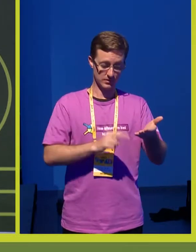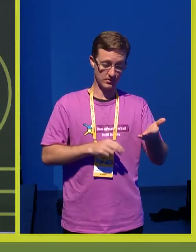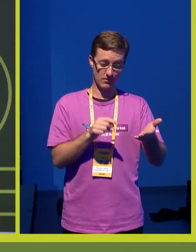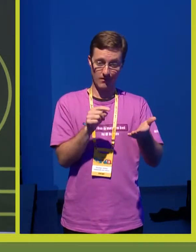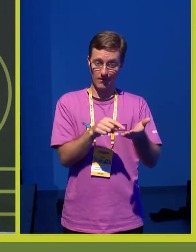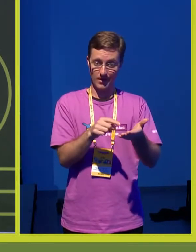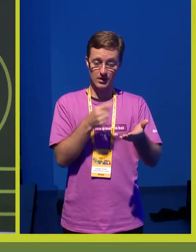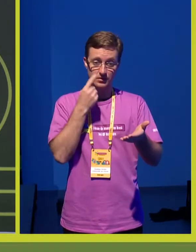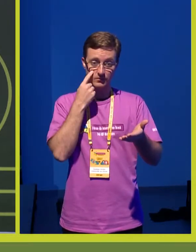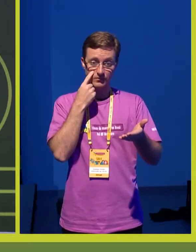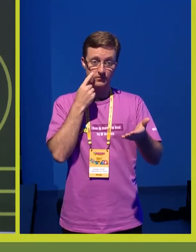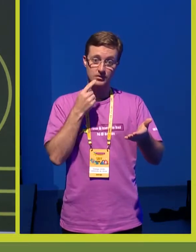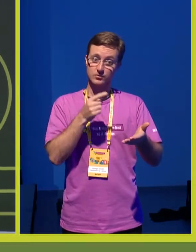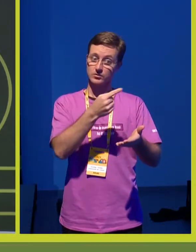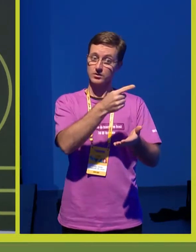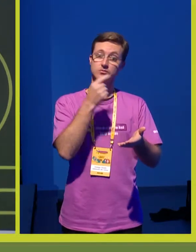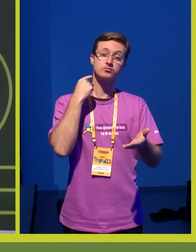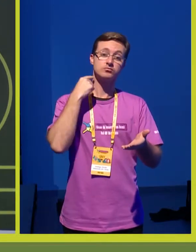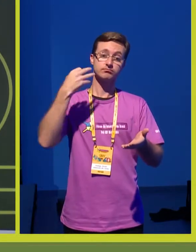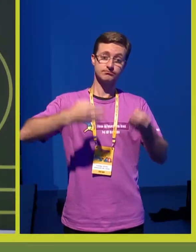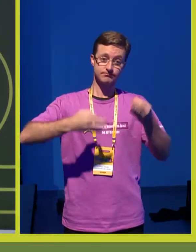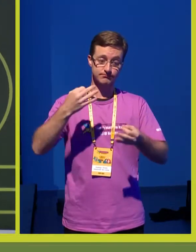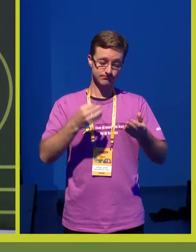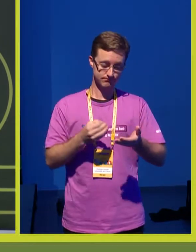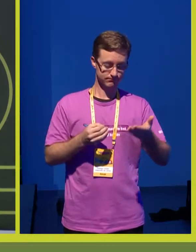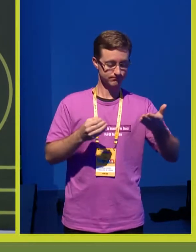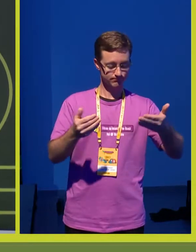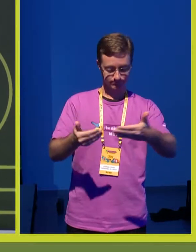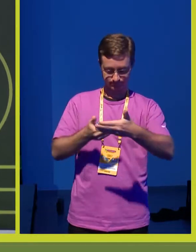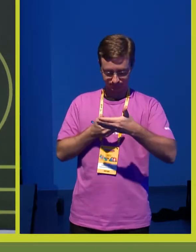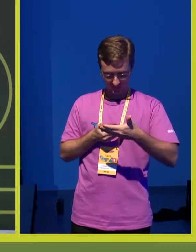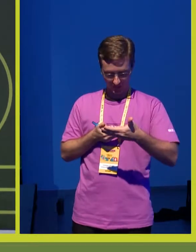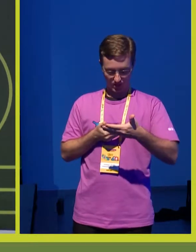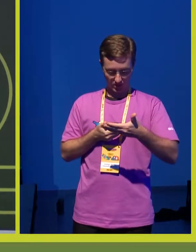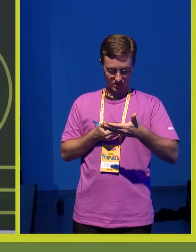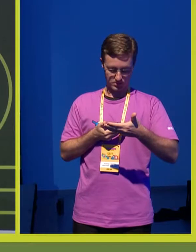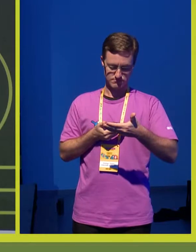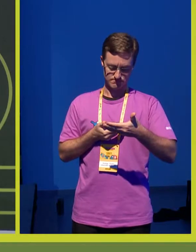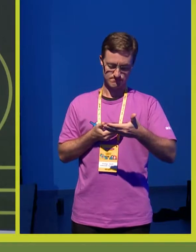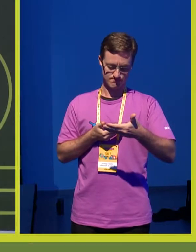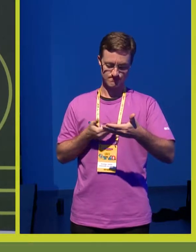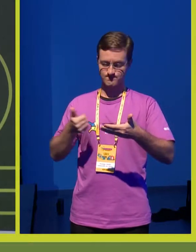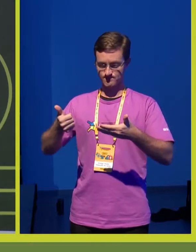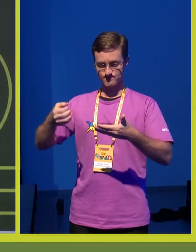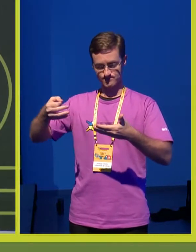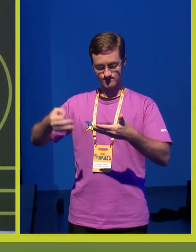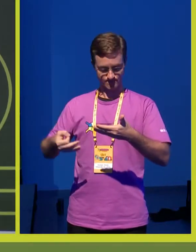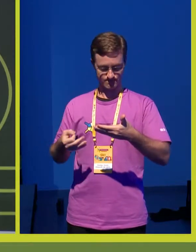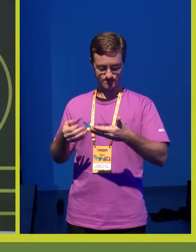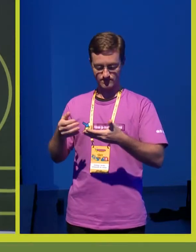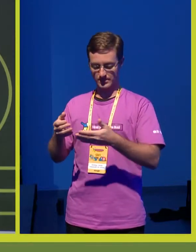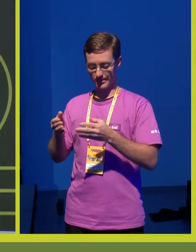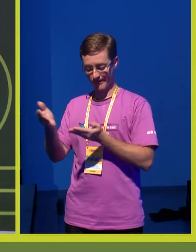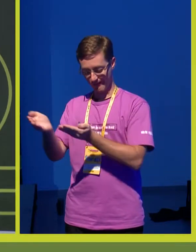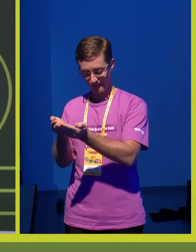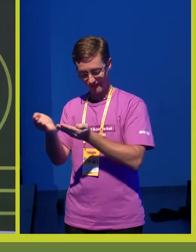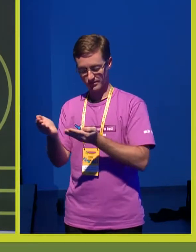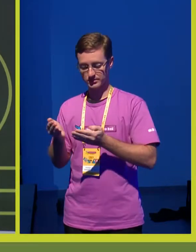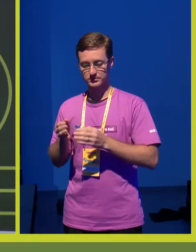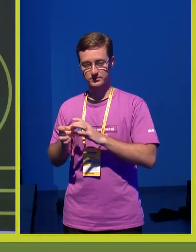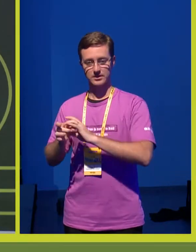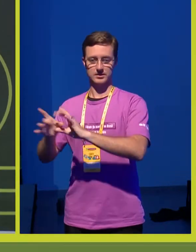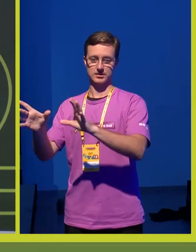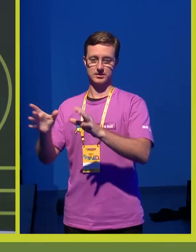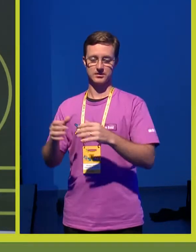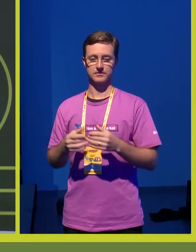submetido então a um juiz também que aí ia verificar se realmente existiam as razões que justificariam esse acesso excepcional sem a